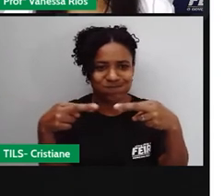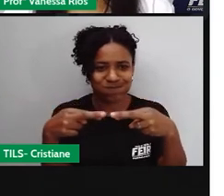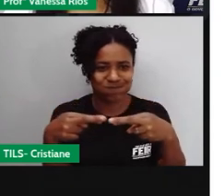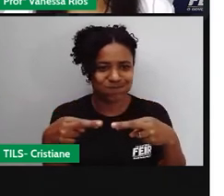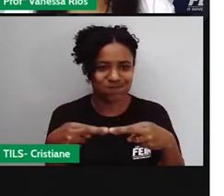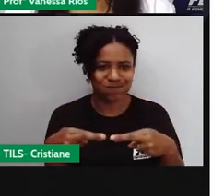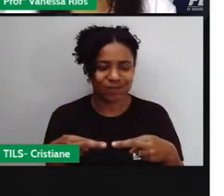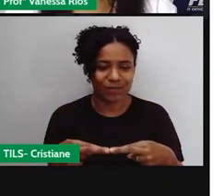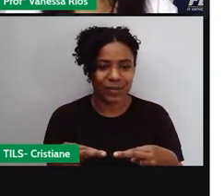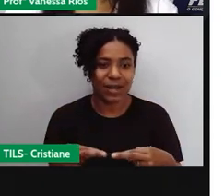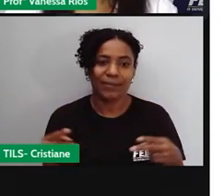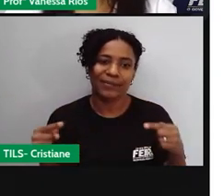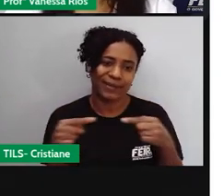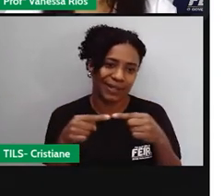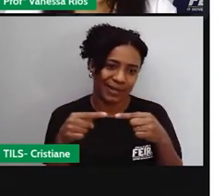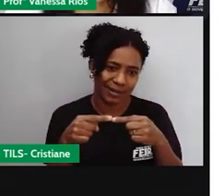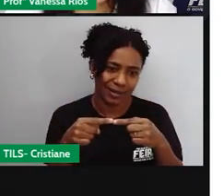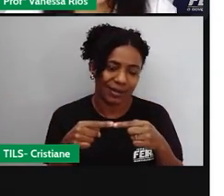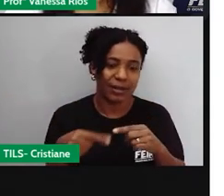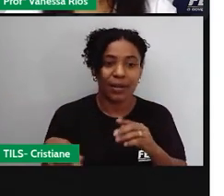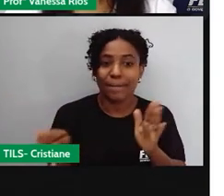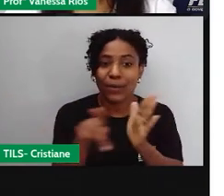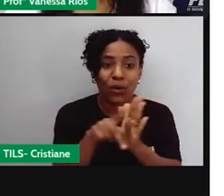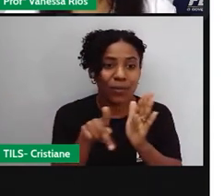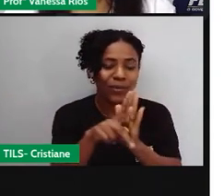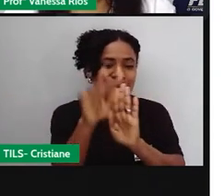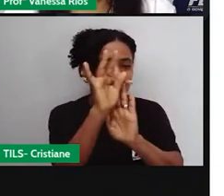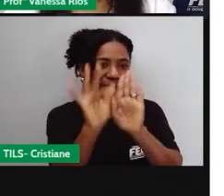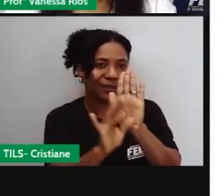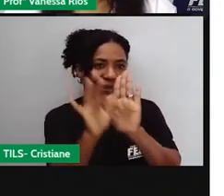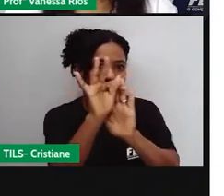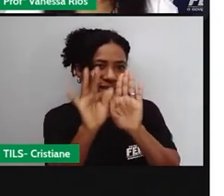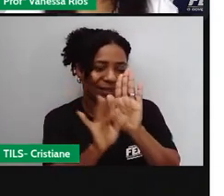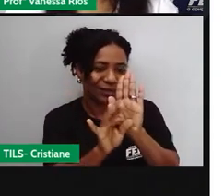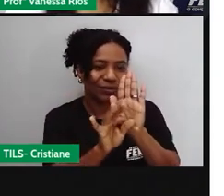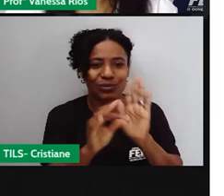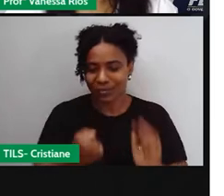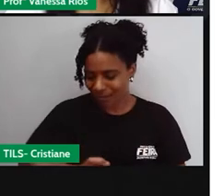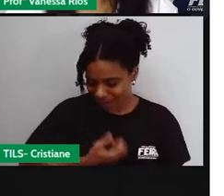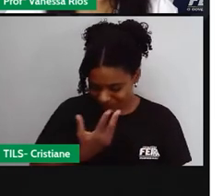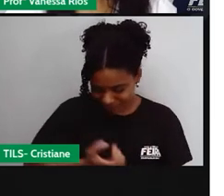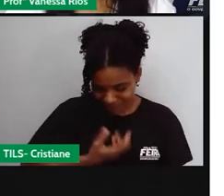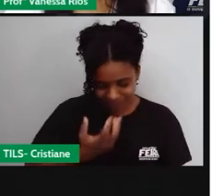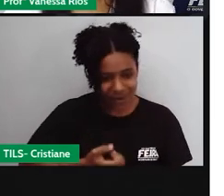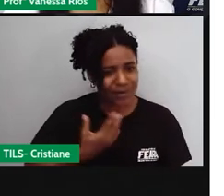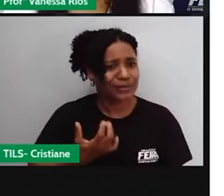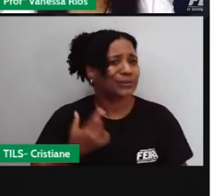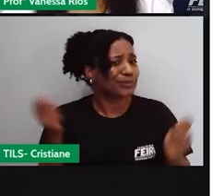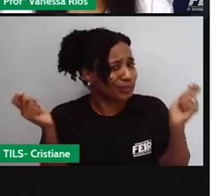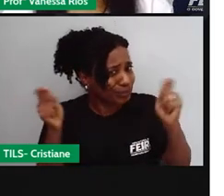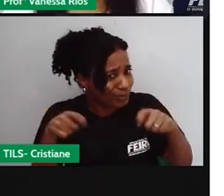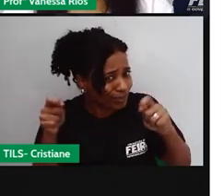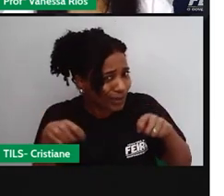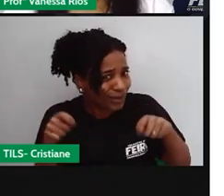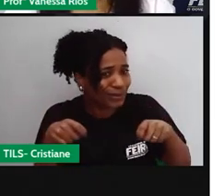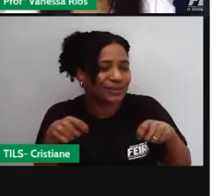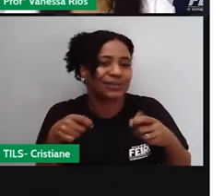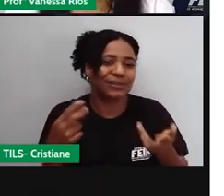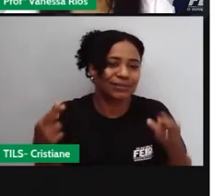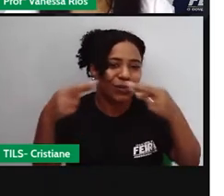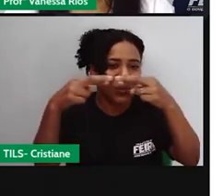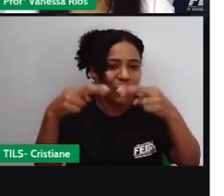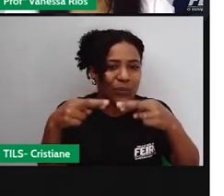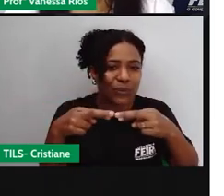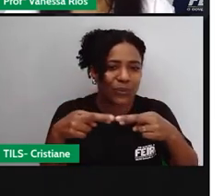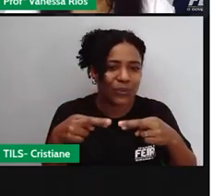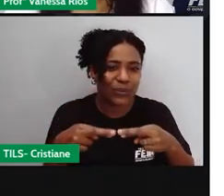algo que é pertencente aos textos poéticos, né? Podem aparecer as rimas nos textos poéticos ou não podem aparecer, mas as